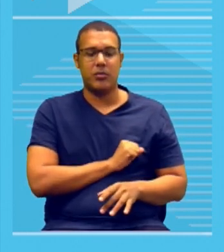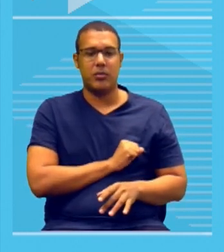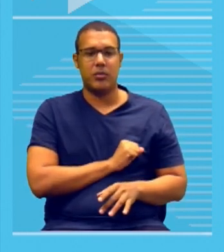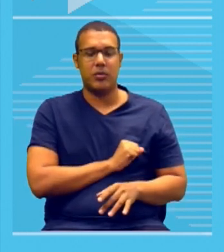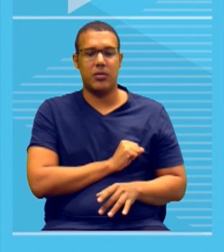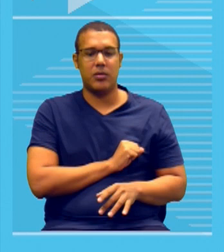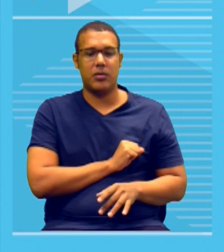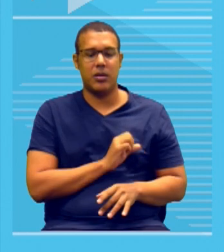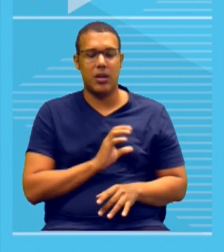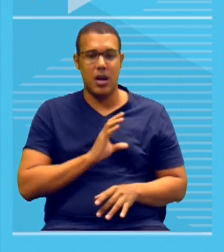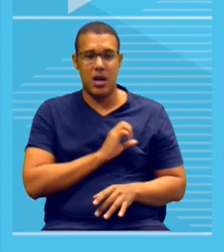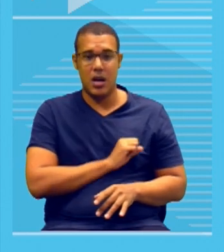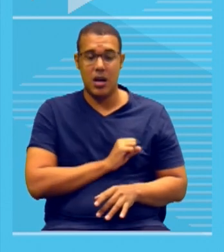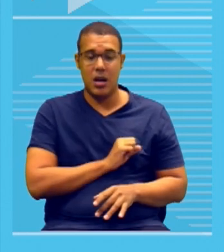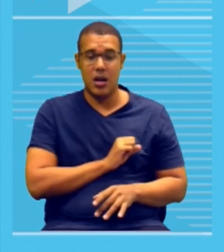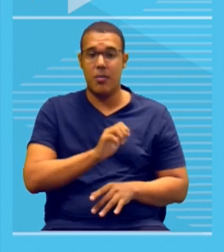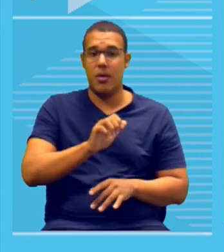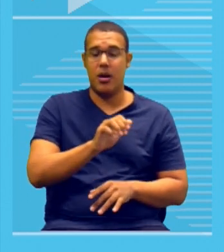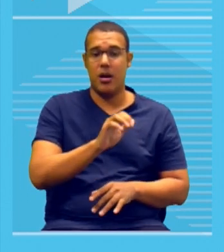a